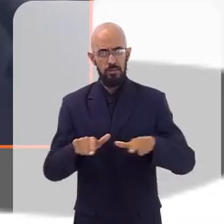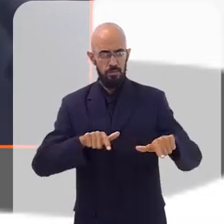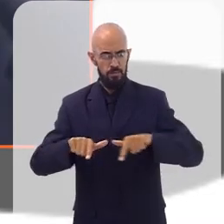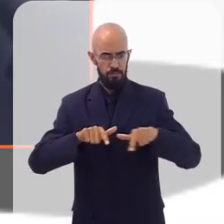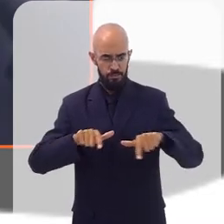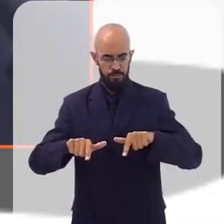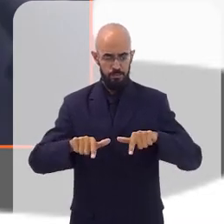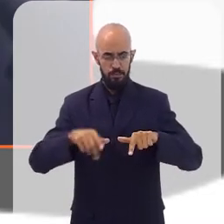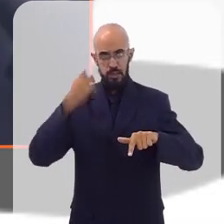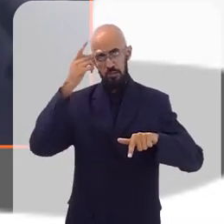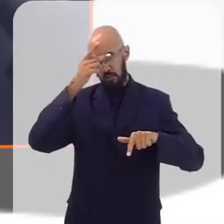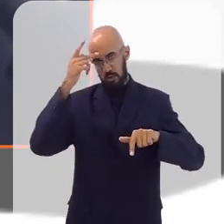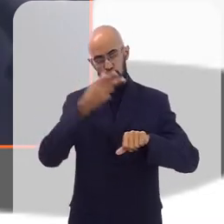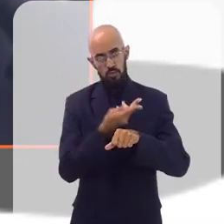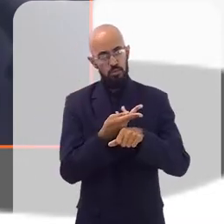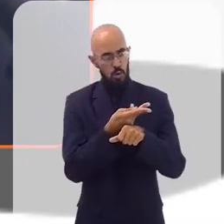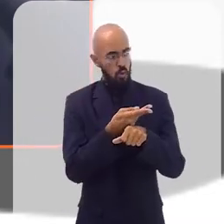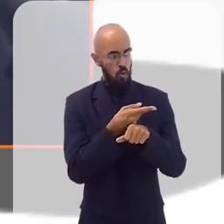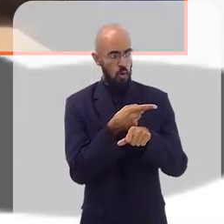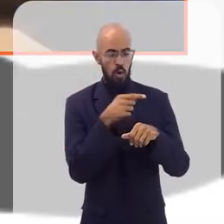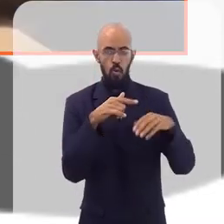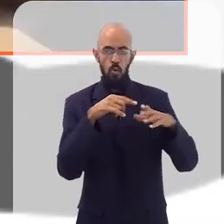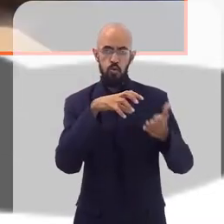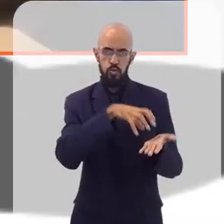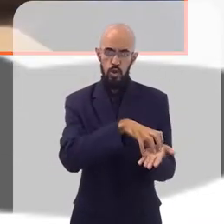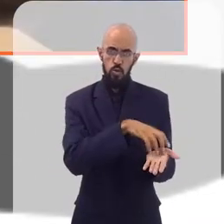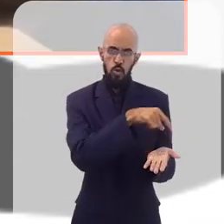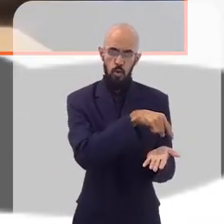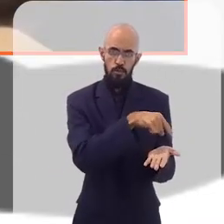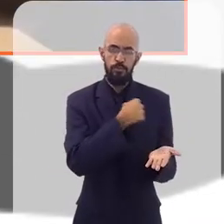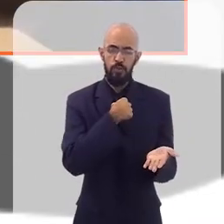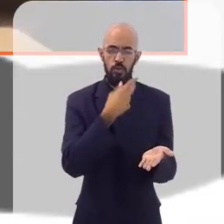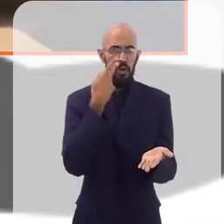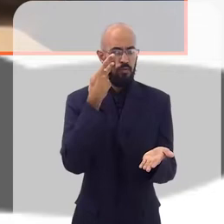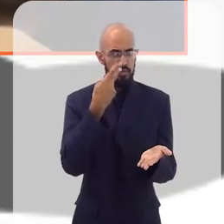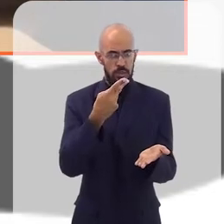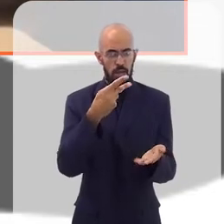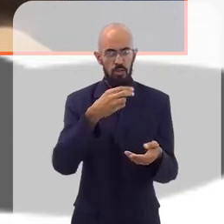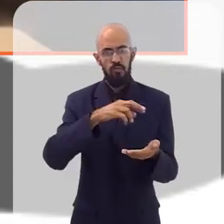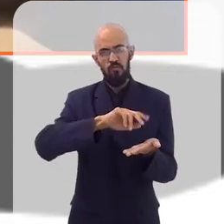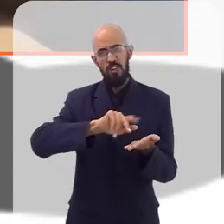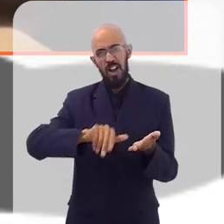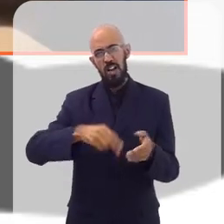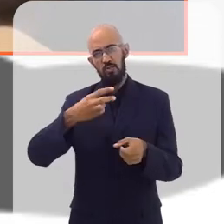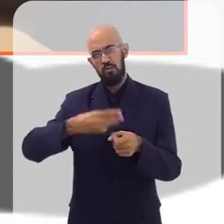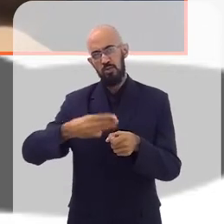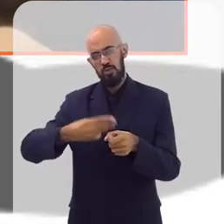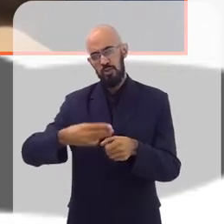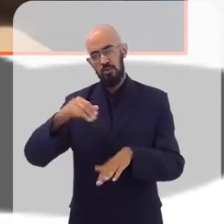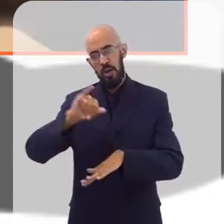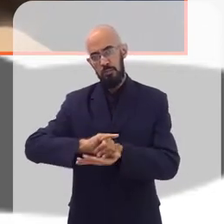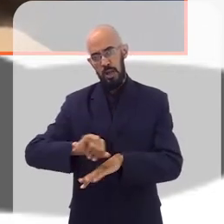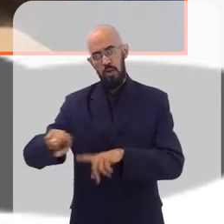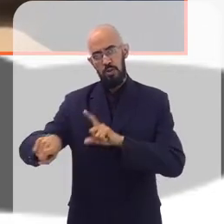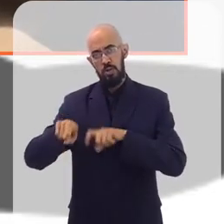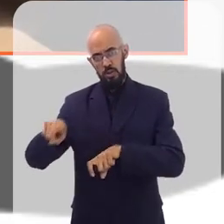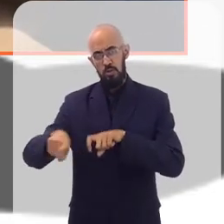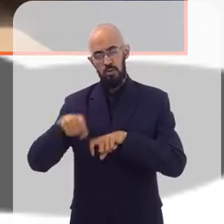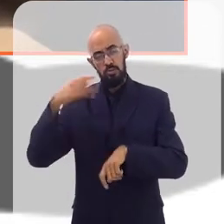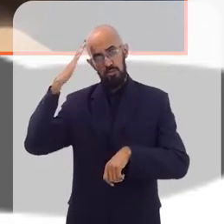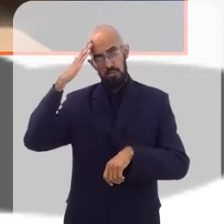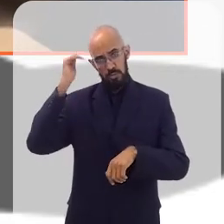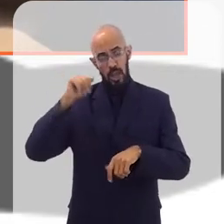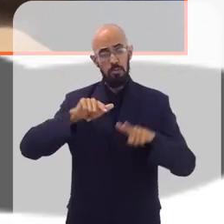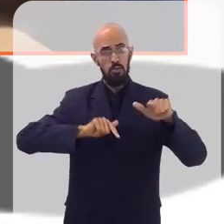atendimento às pessoas que ali procuram eu tenho ido em vários municípios na capital no interior e a gente